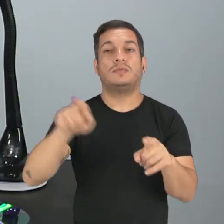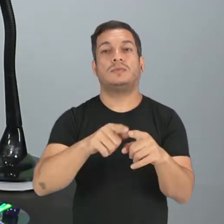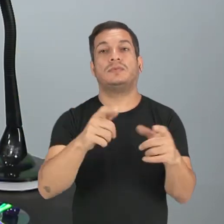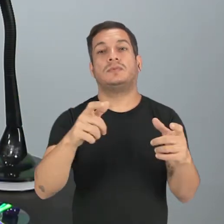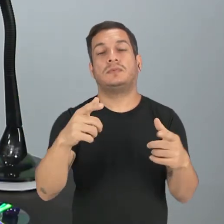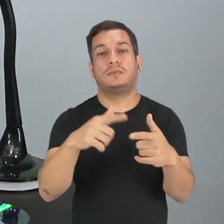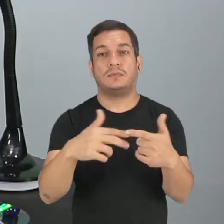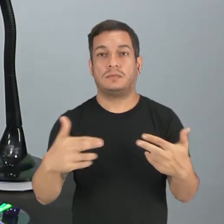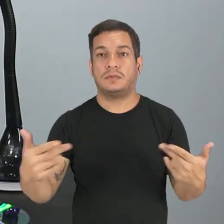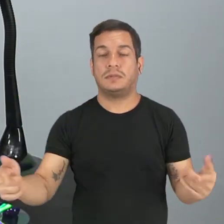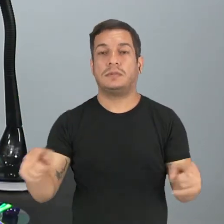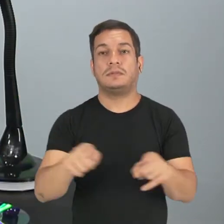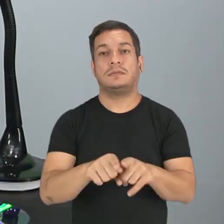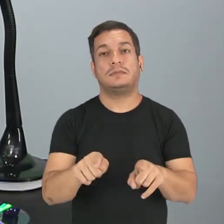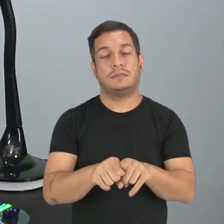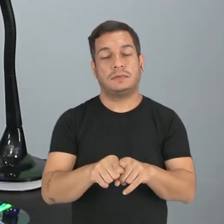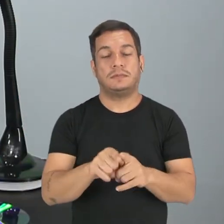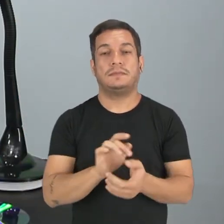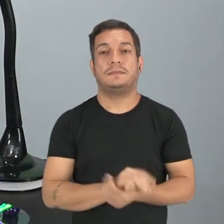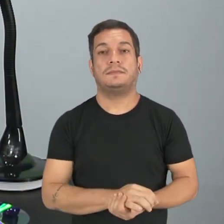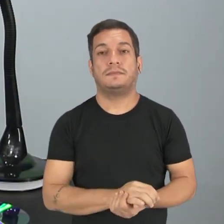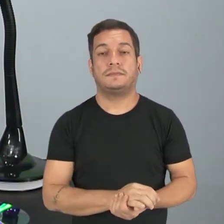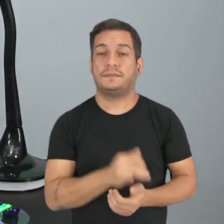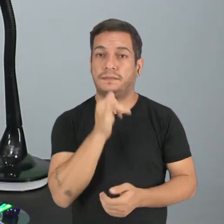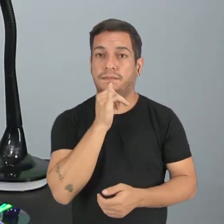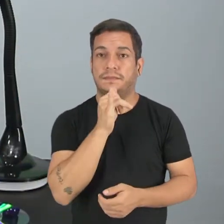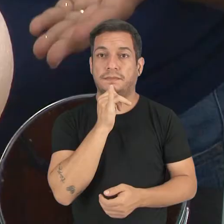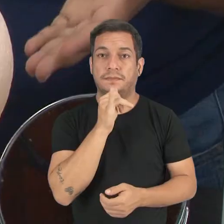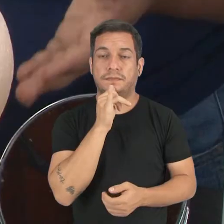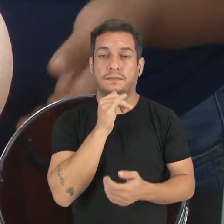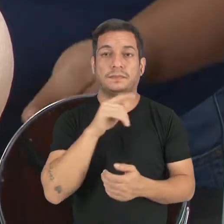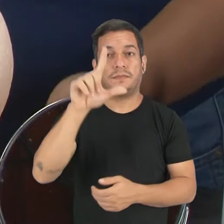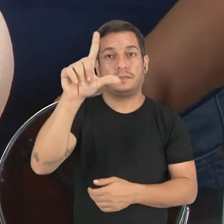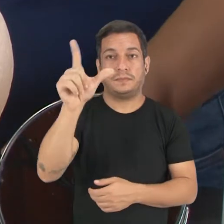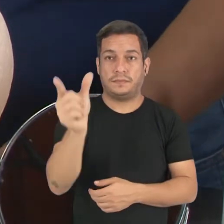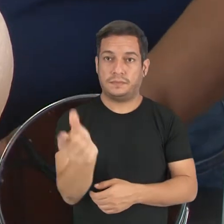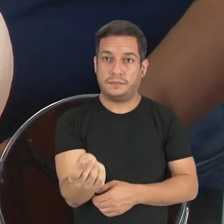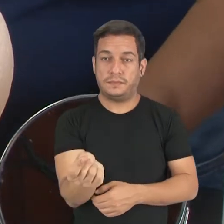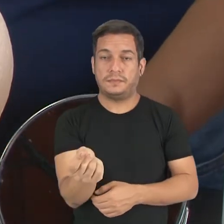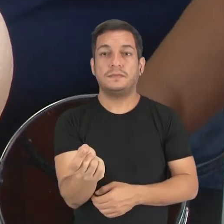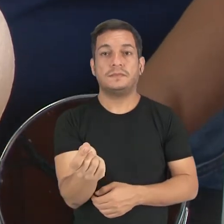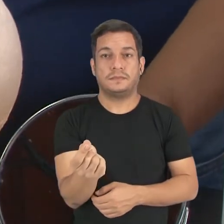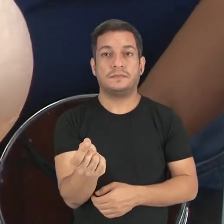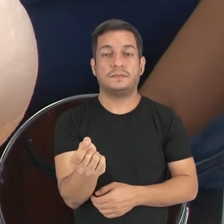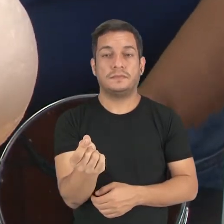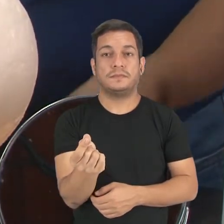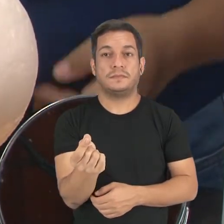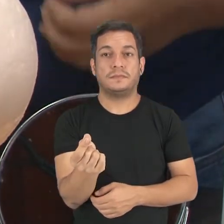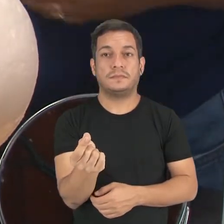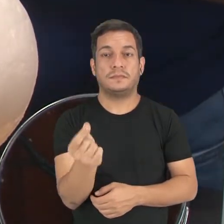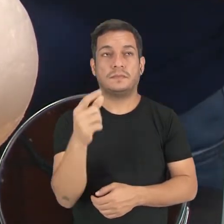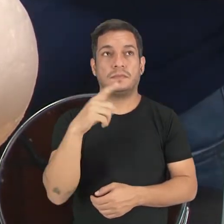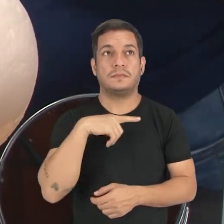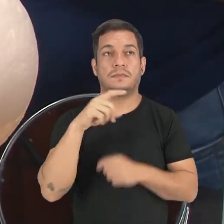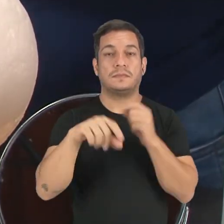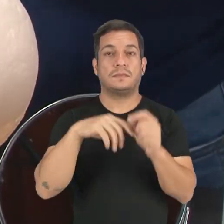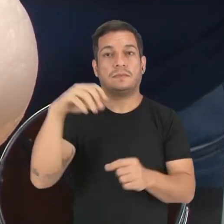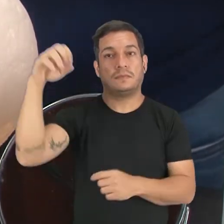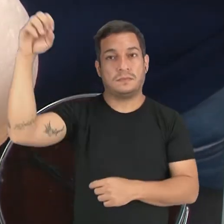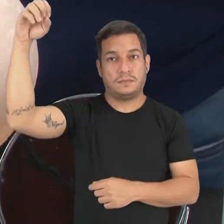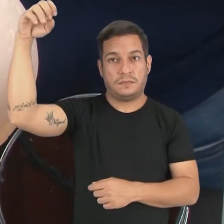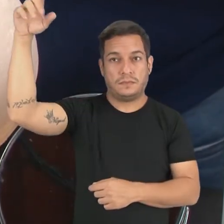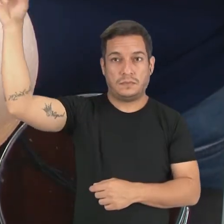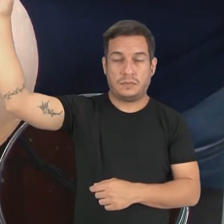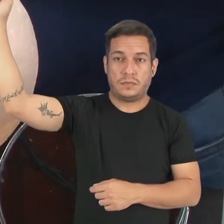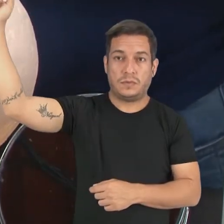corpos, outros objetos. Como, por exemplo, a Lua, que ela está sendo iluminada